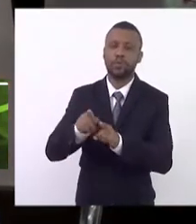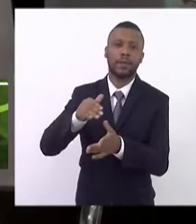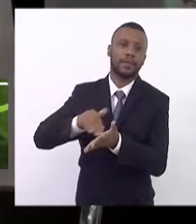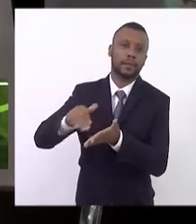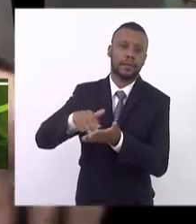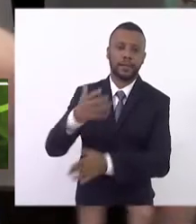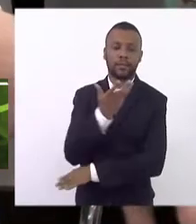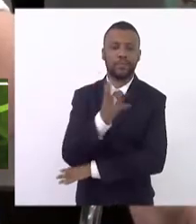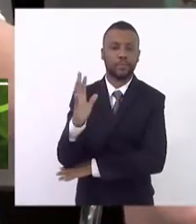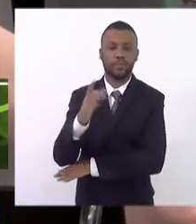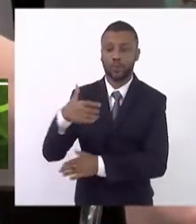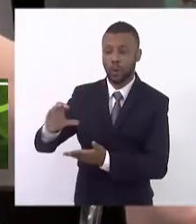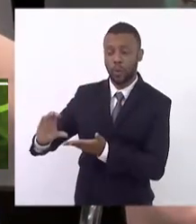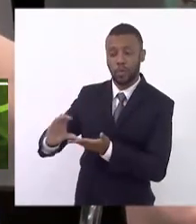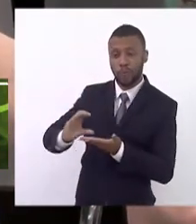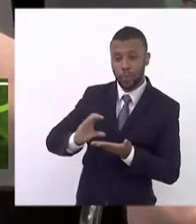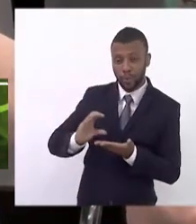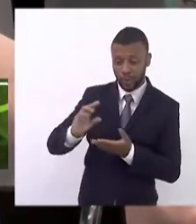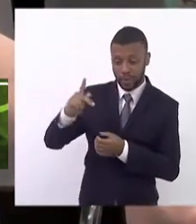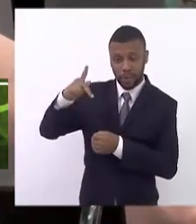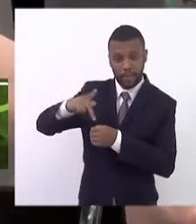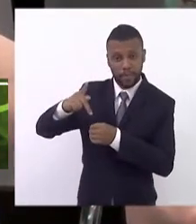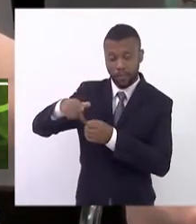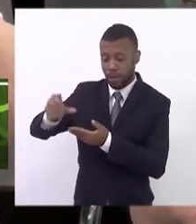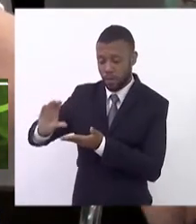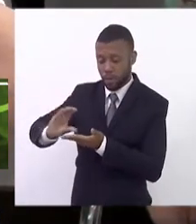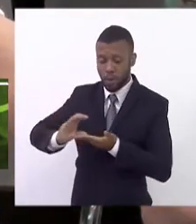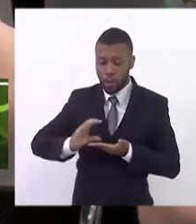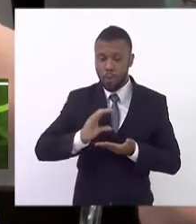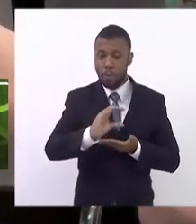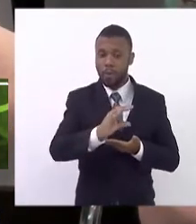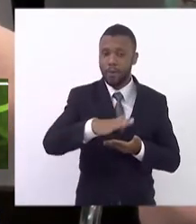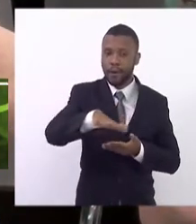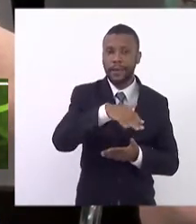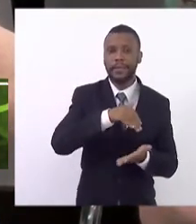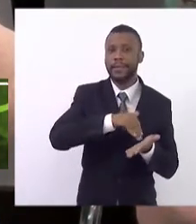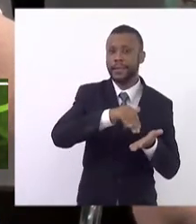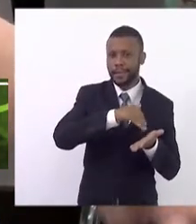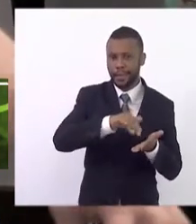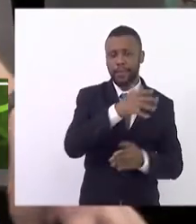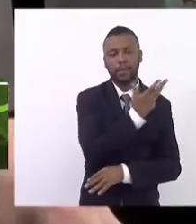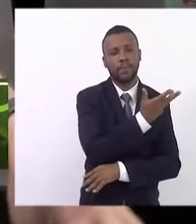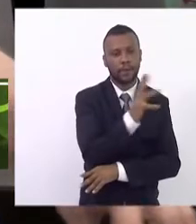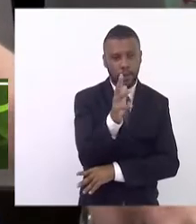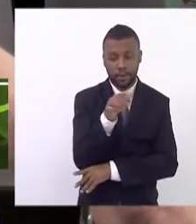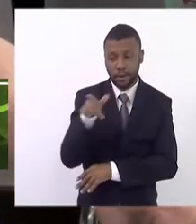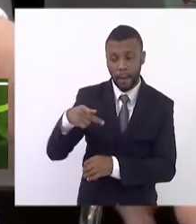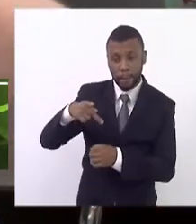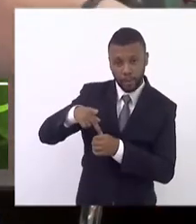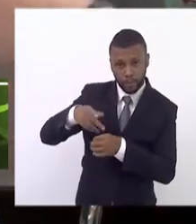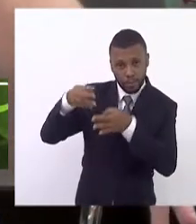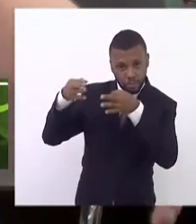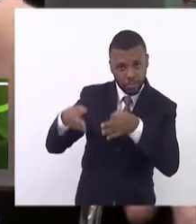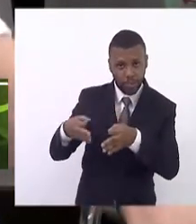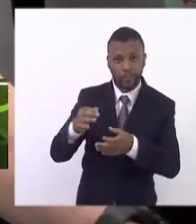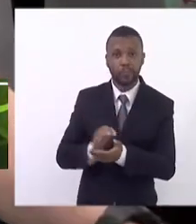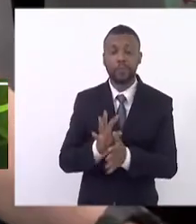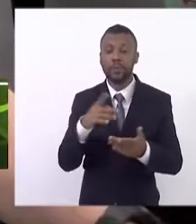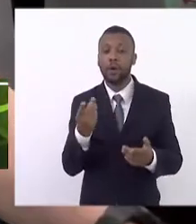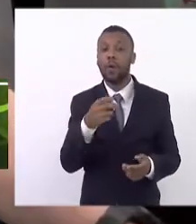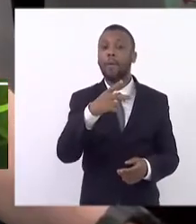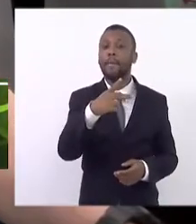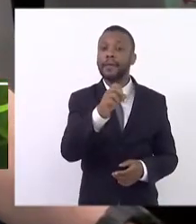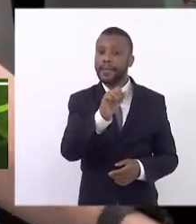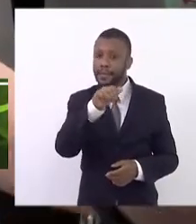da Petrobras diretamente para a Secretaria do Ambiente, o que a Petrobras fez, e o PSAM tocaria